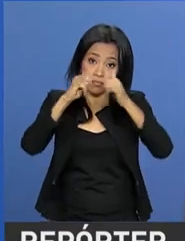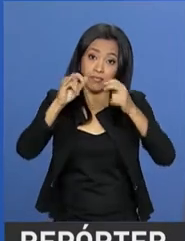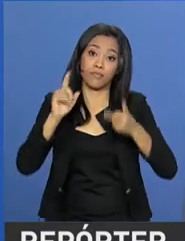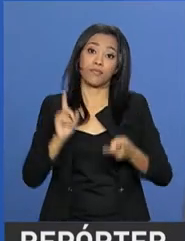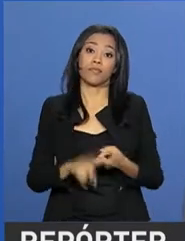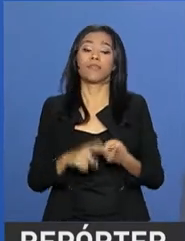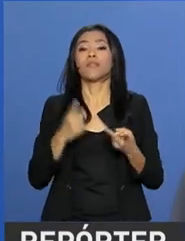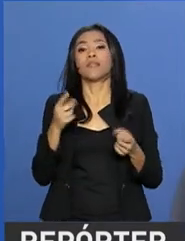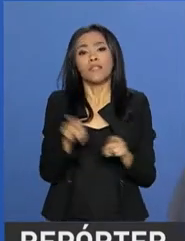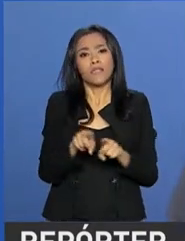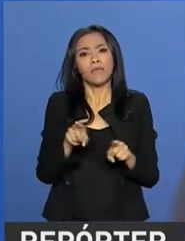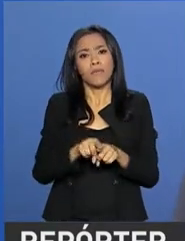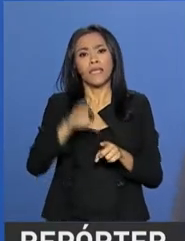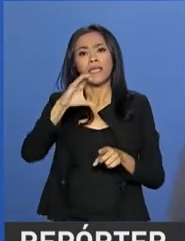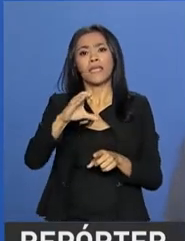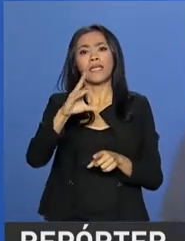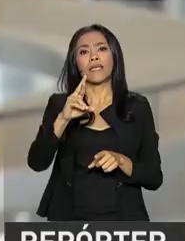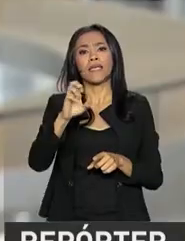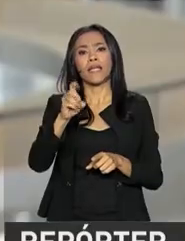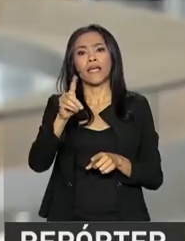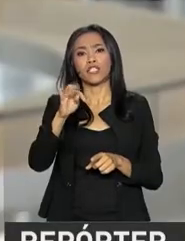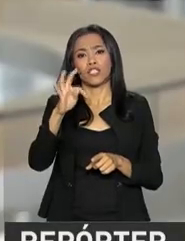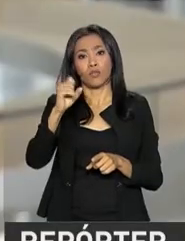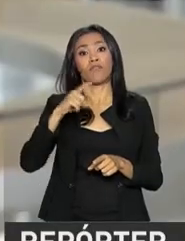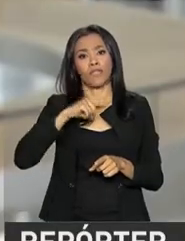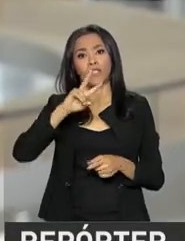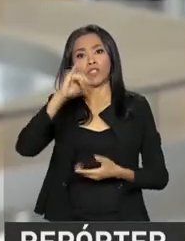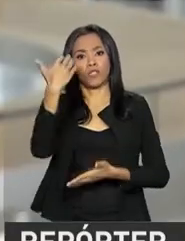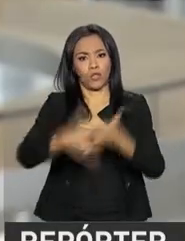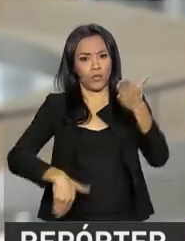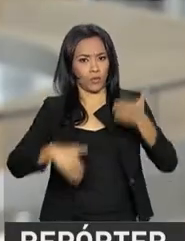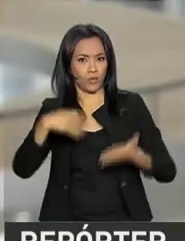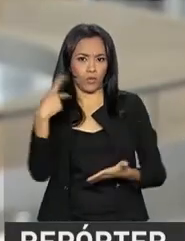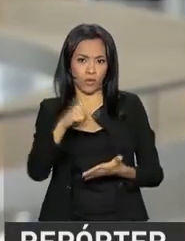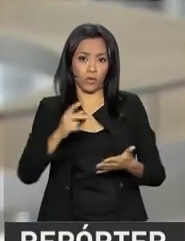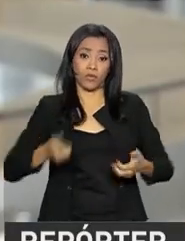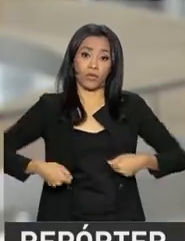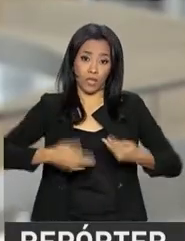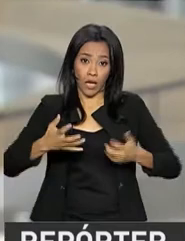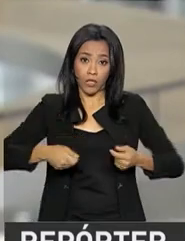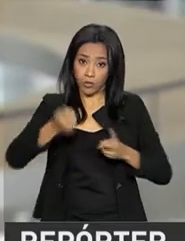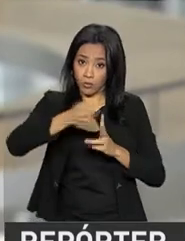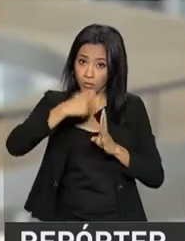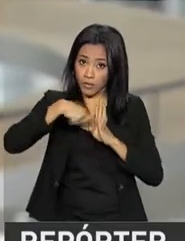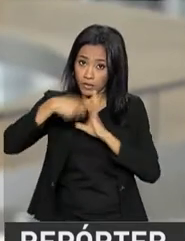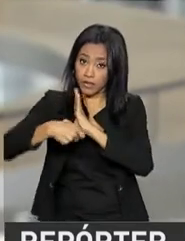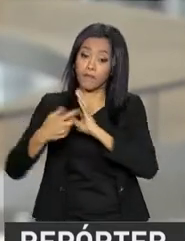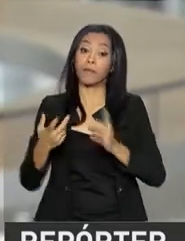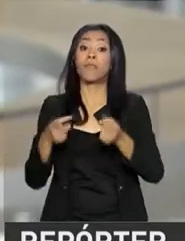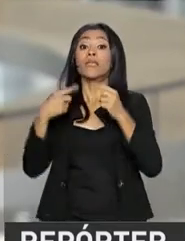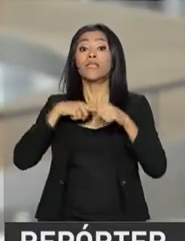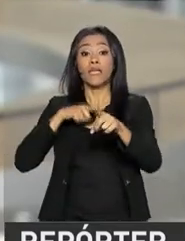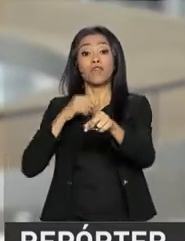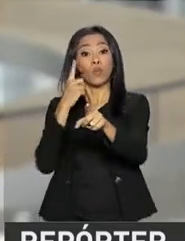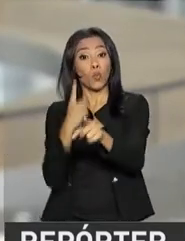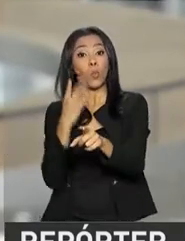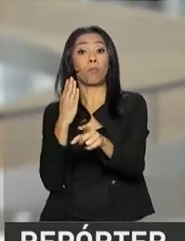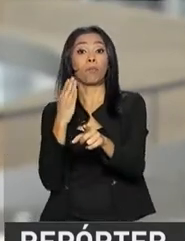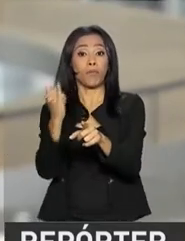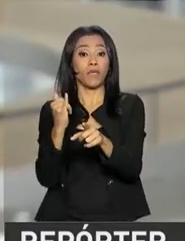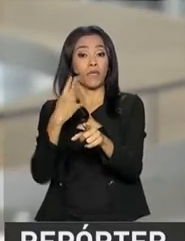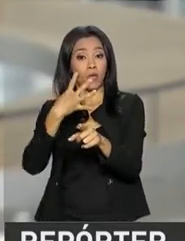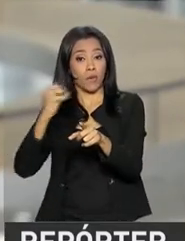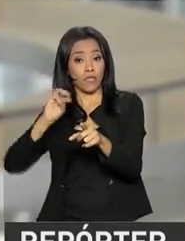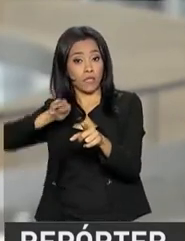abatido do seu custo mensal o governo também autorizou um pacote de investimentos de 1 bilhão e 400 milhões